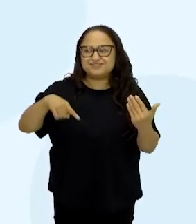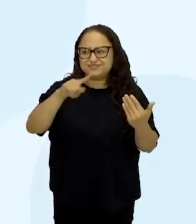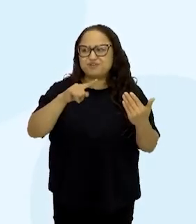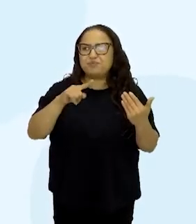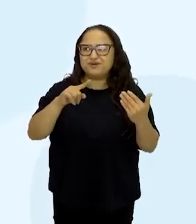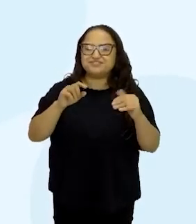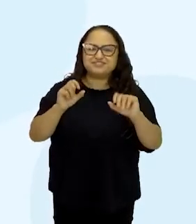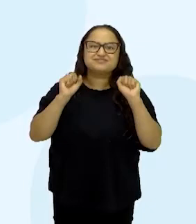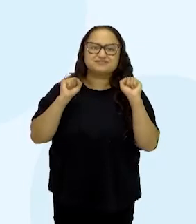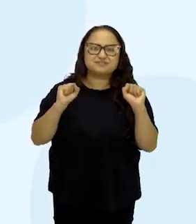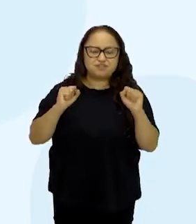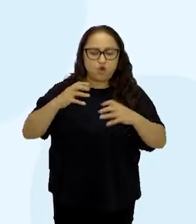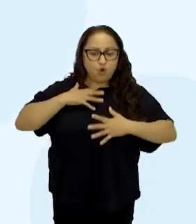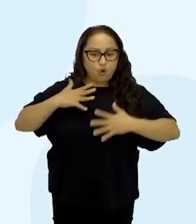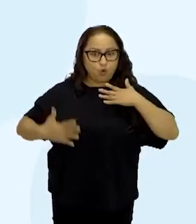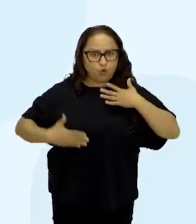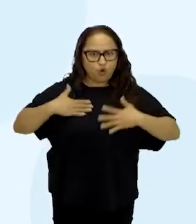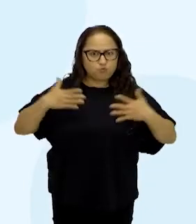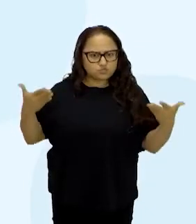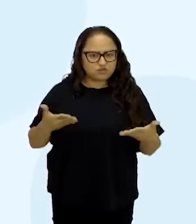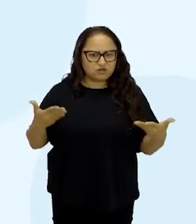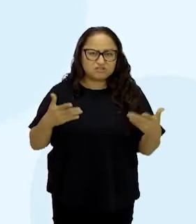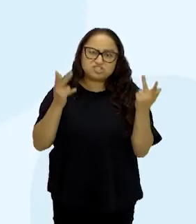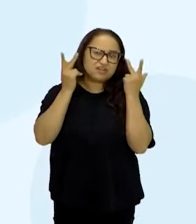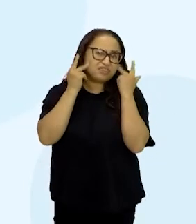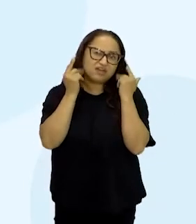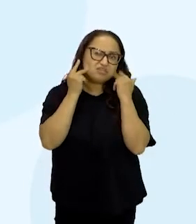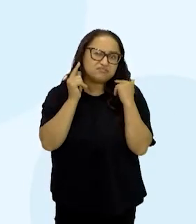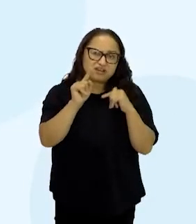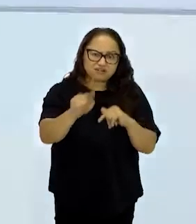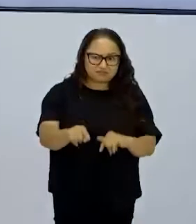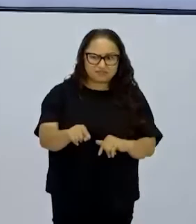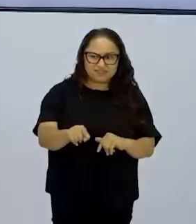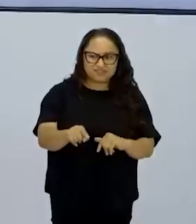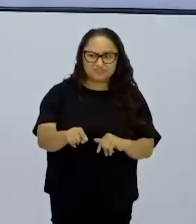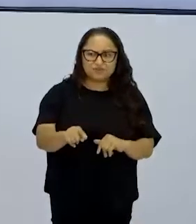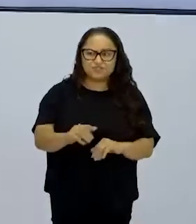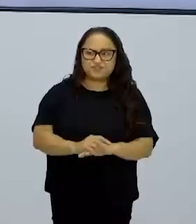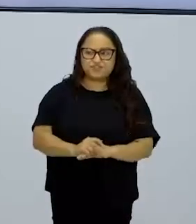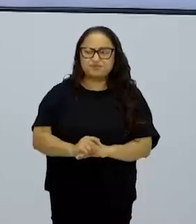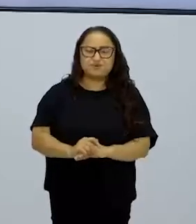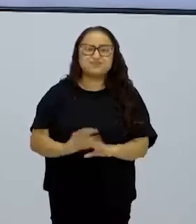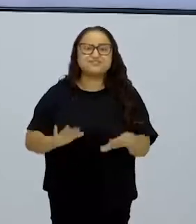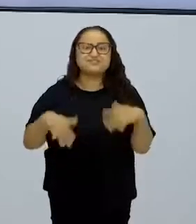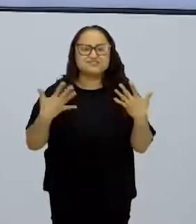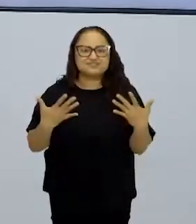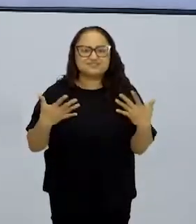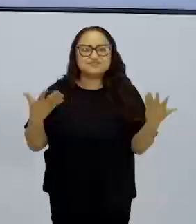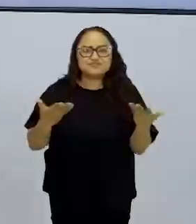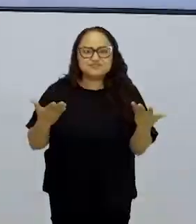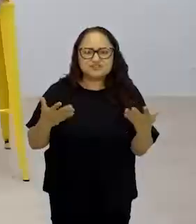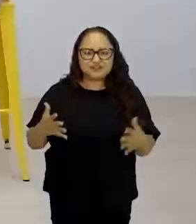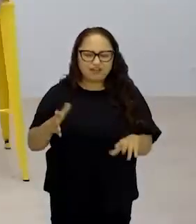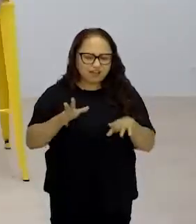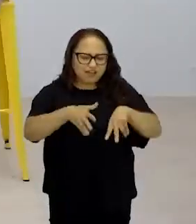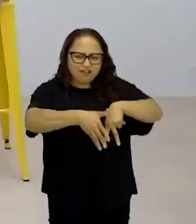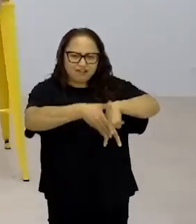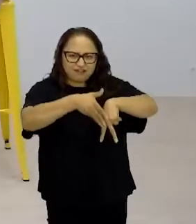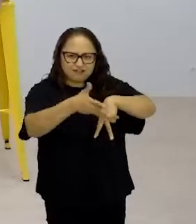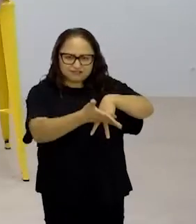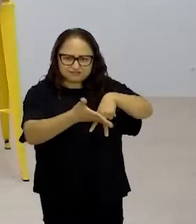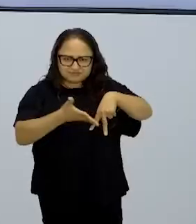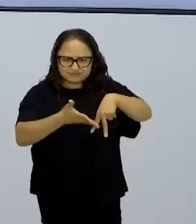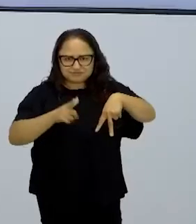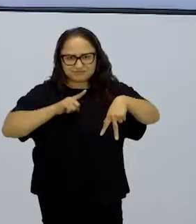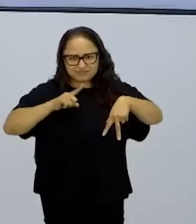dos corpos, que hoje é algo que é tratado com naturalidade, né? Você usar gróbedes, né? Os gróbedes, os mini shorts, mini saias, mini